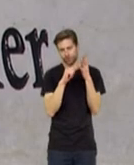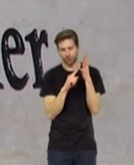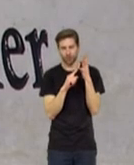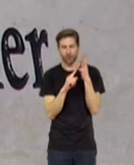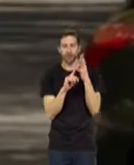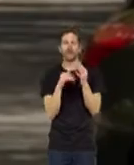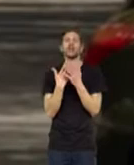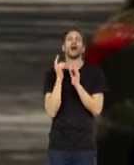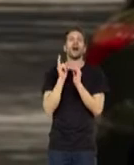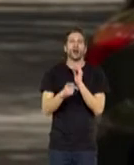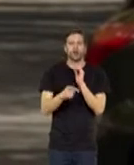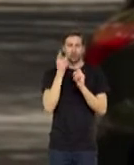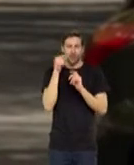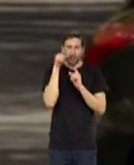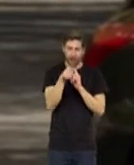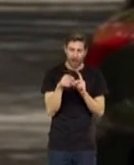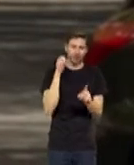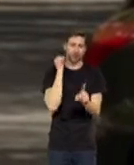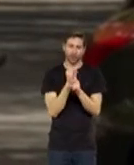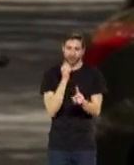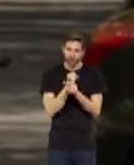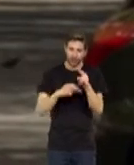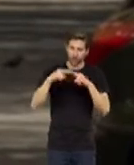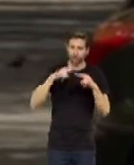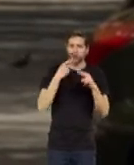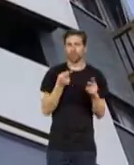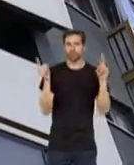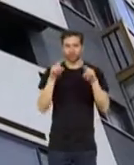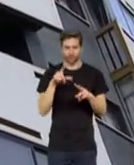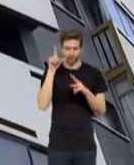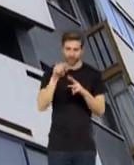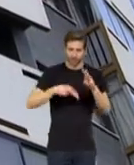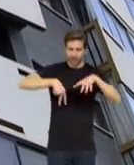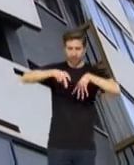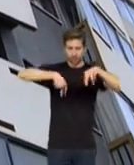habitar, trabalhar, recriar e circular.